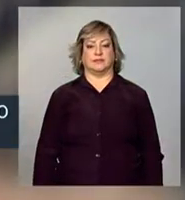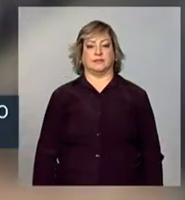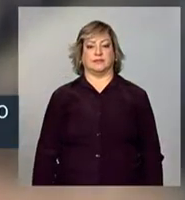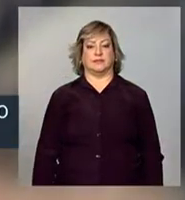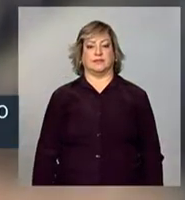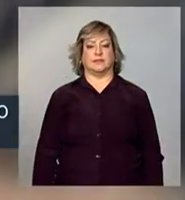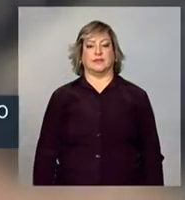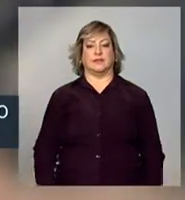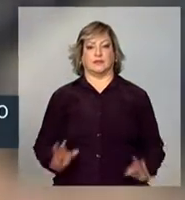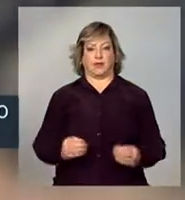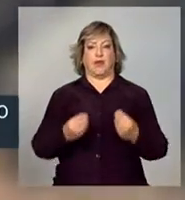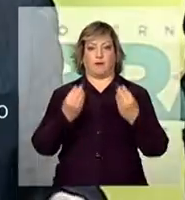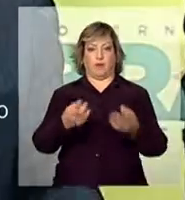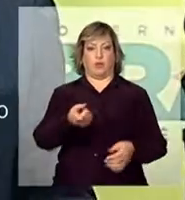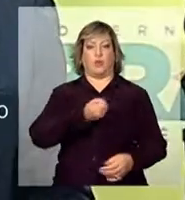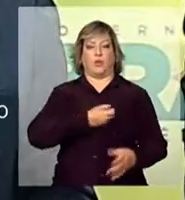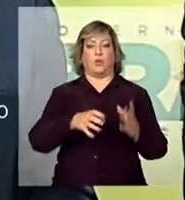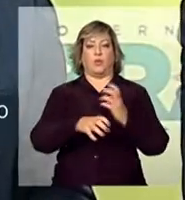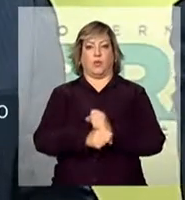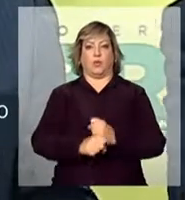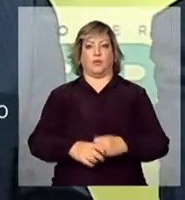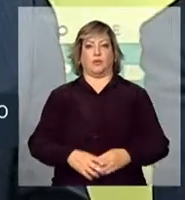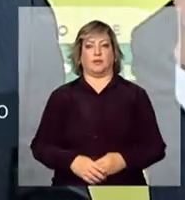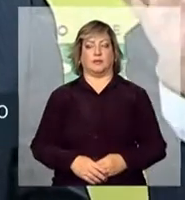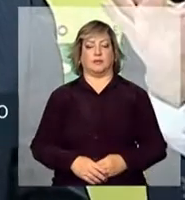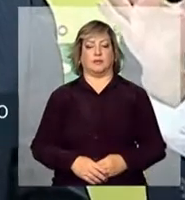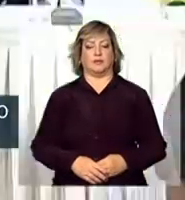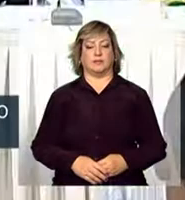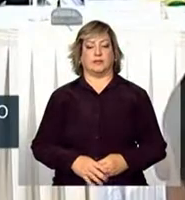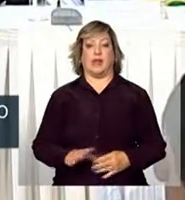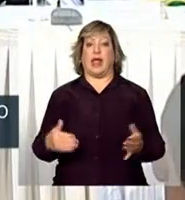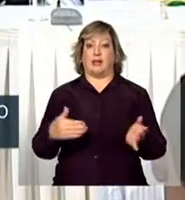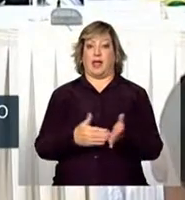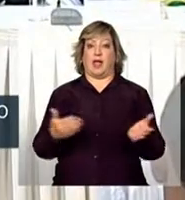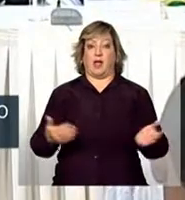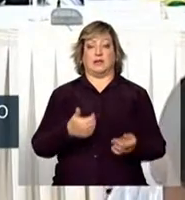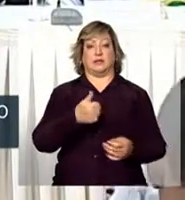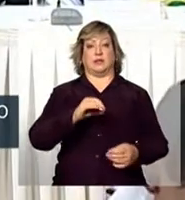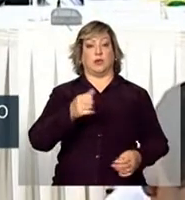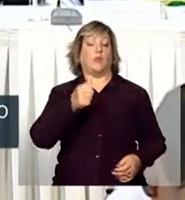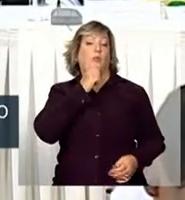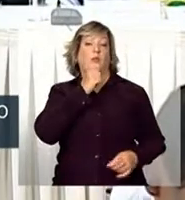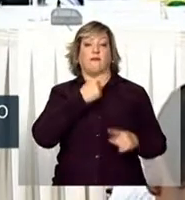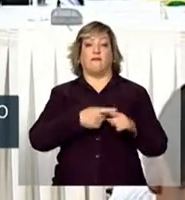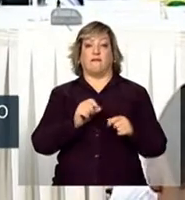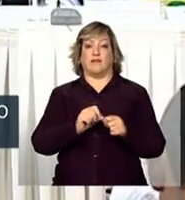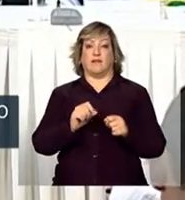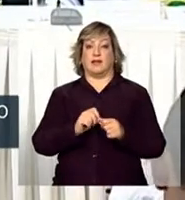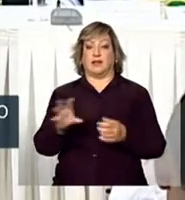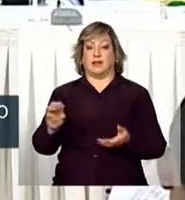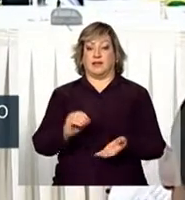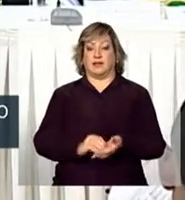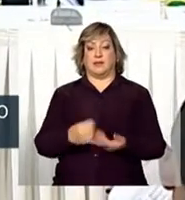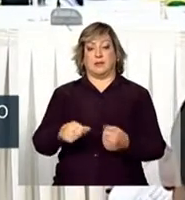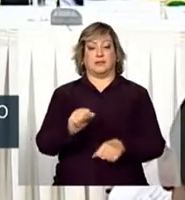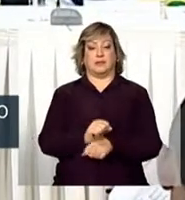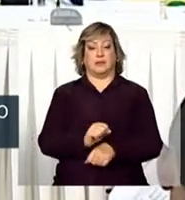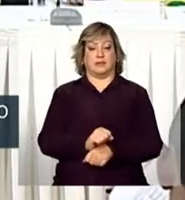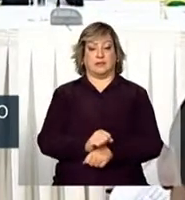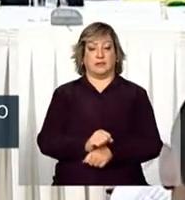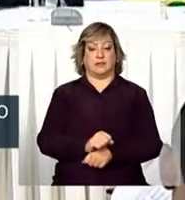eu já dou para você esse número Qual é o número total das conhecendo até agora 101 que ela fez adesão ainda nós temos do ano tem que esperar